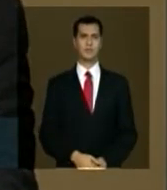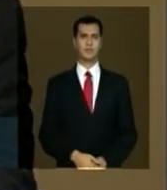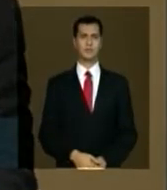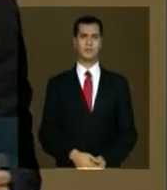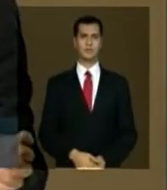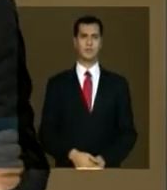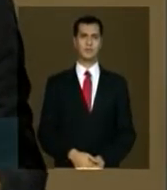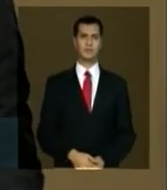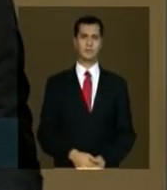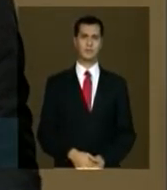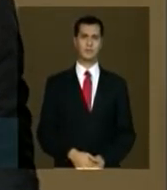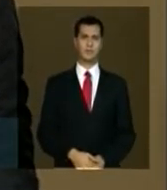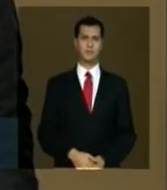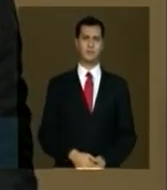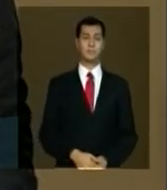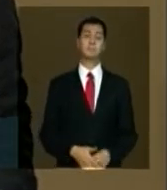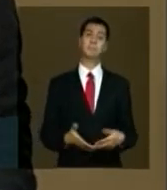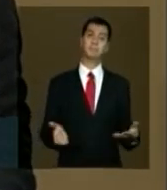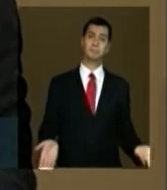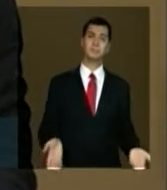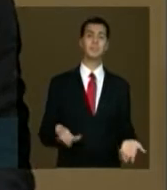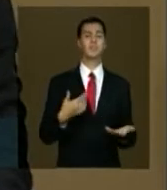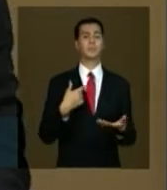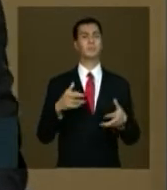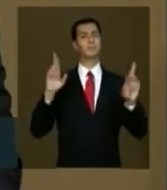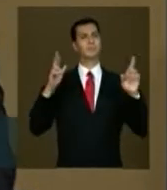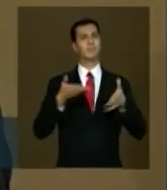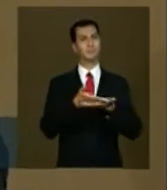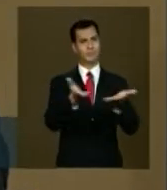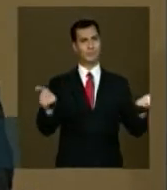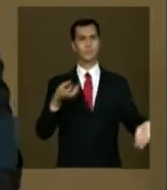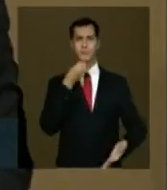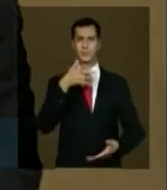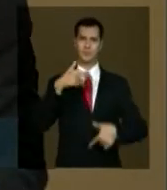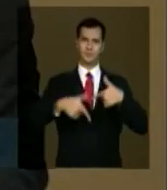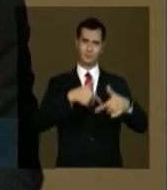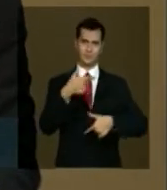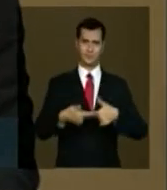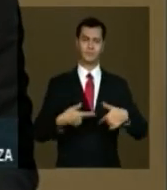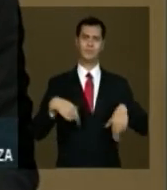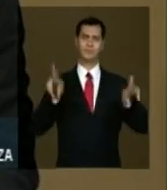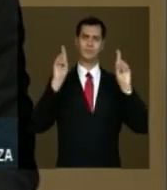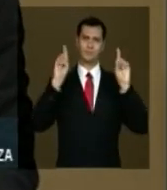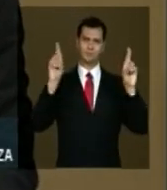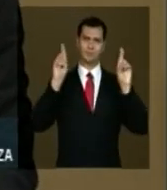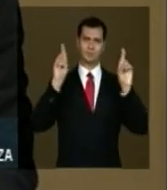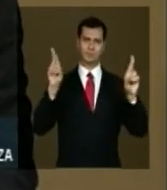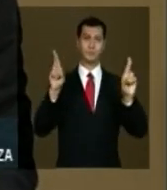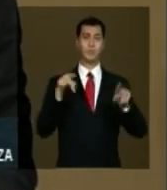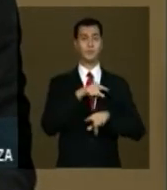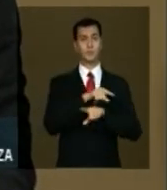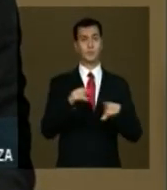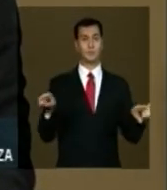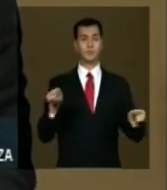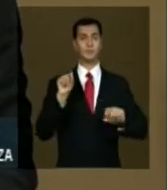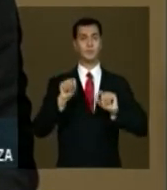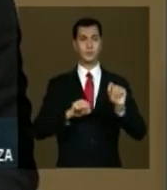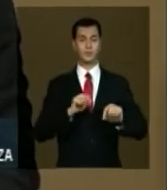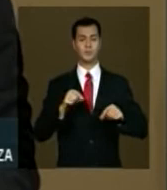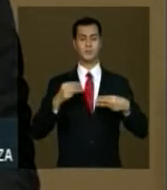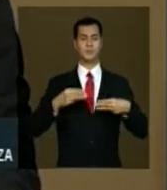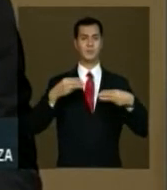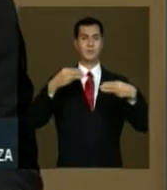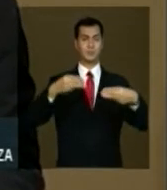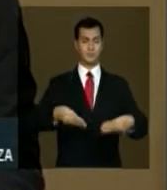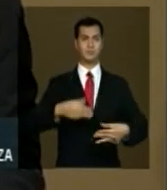desse fórum com essas considerações Desejo a todos um bom trabalho faço votos de que os debates desse quinto fórum ministerial de